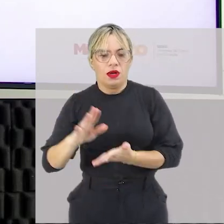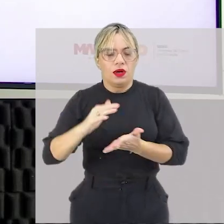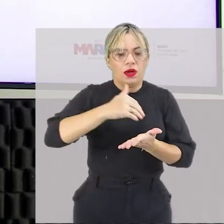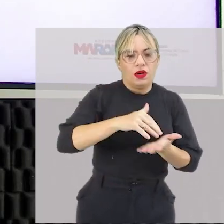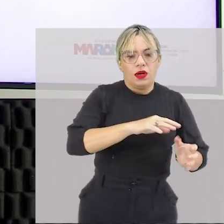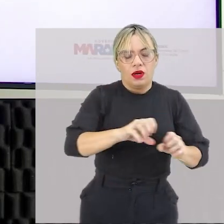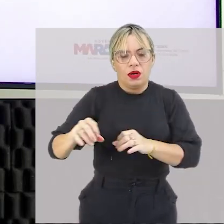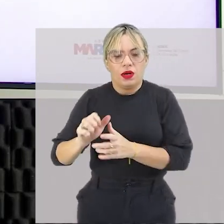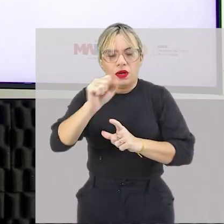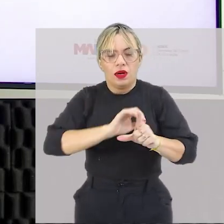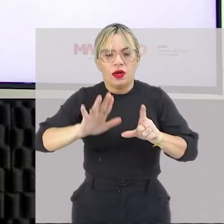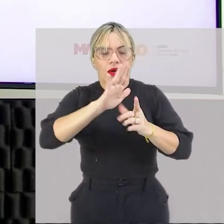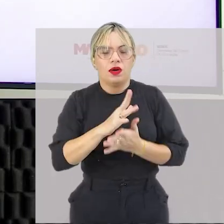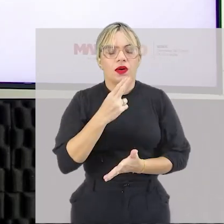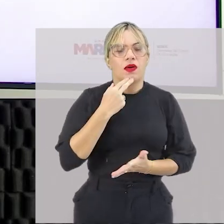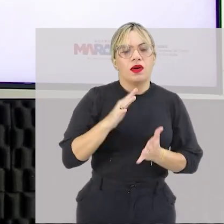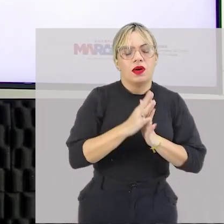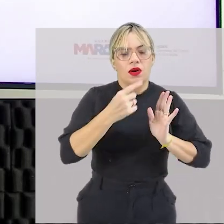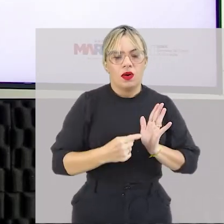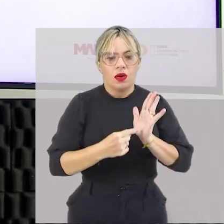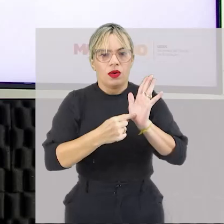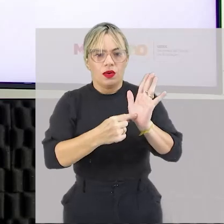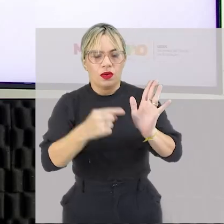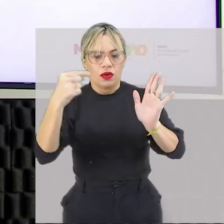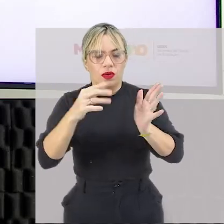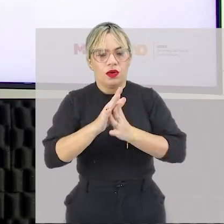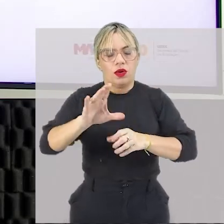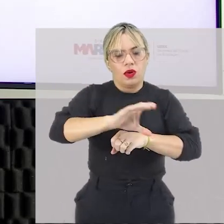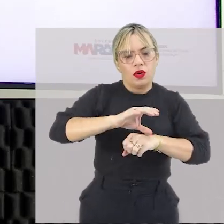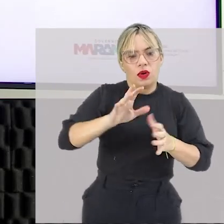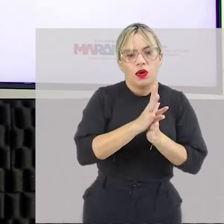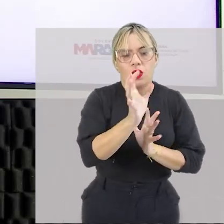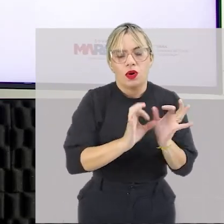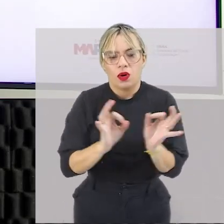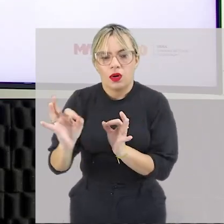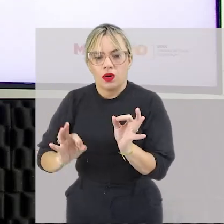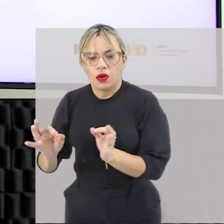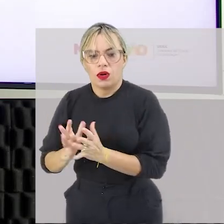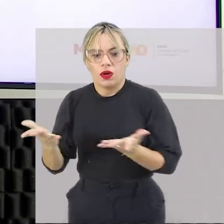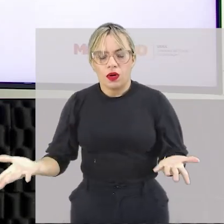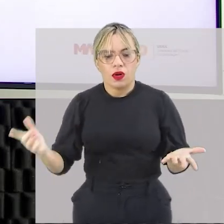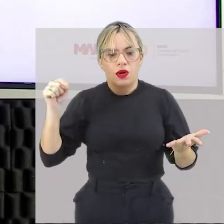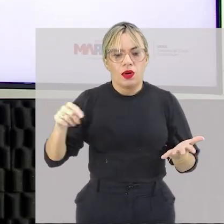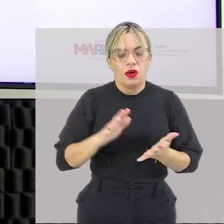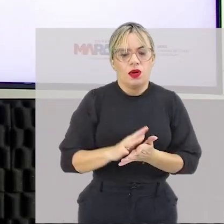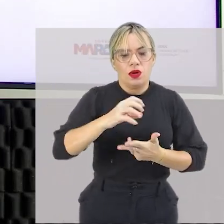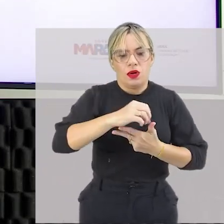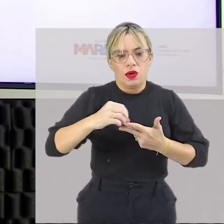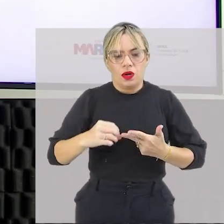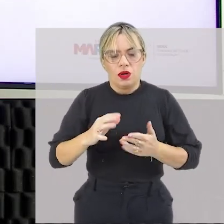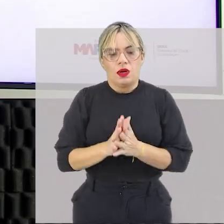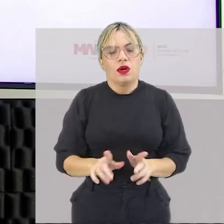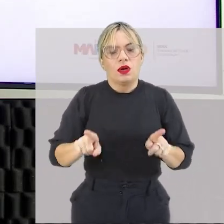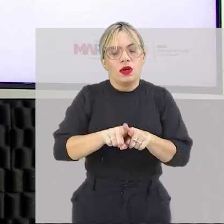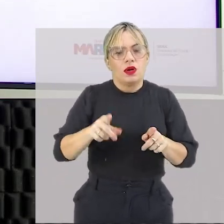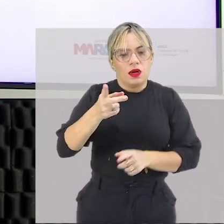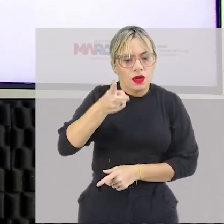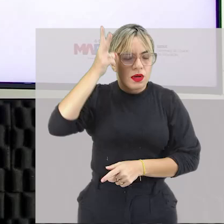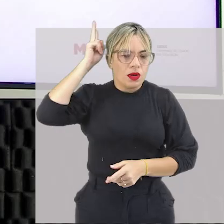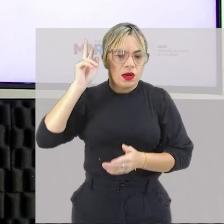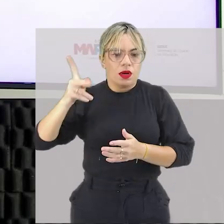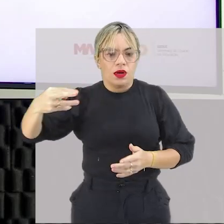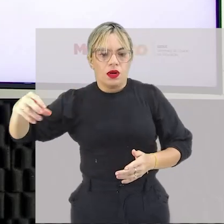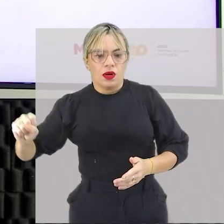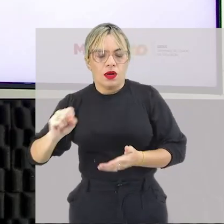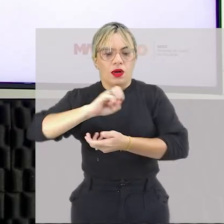está aqui apresentando para vocês um curso preparatório para tanto do Enem quanto do vestibular